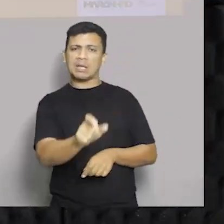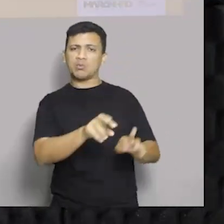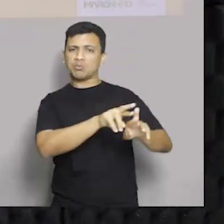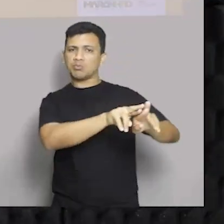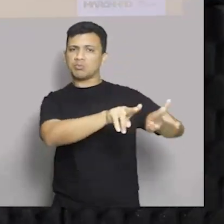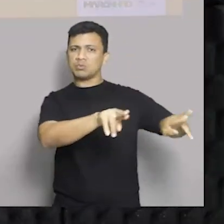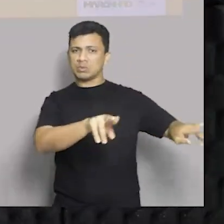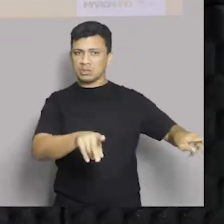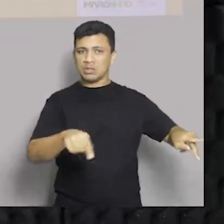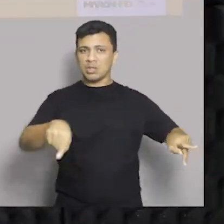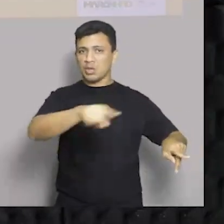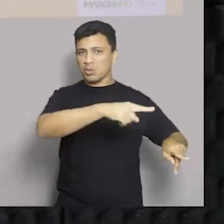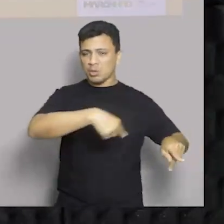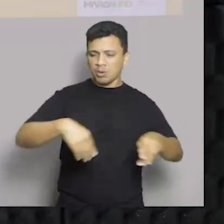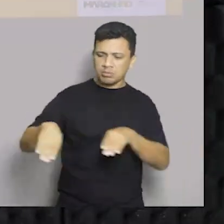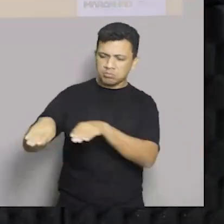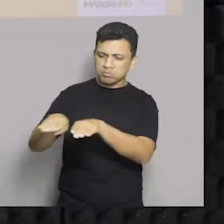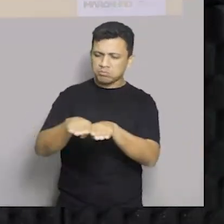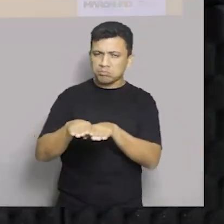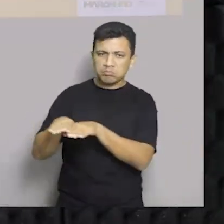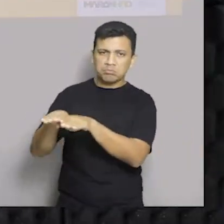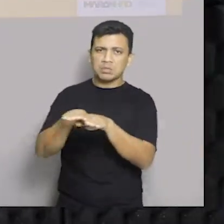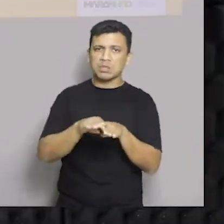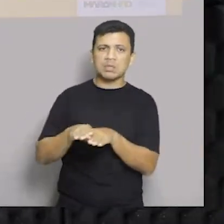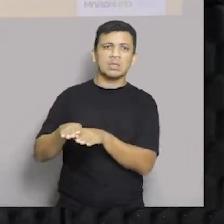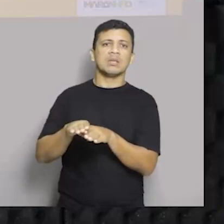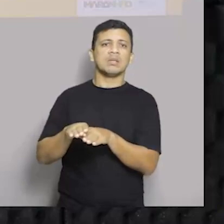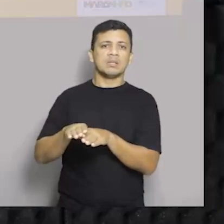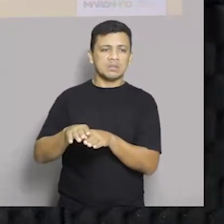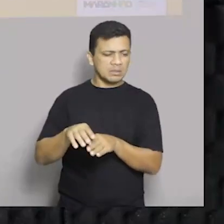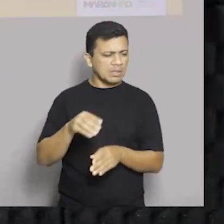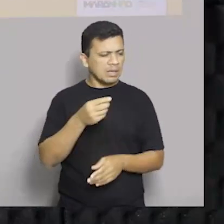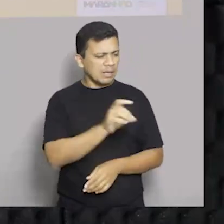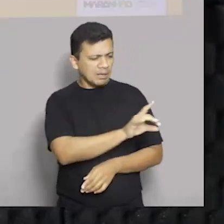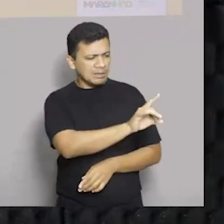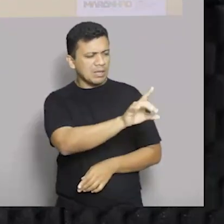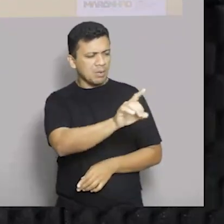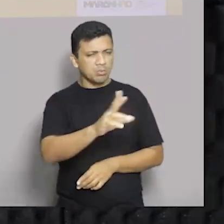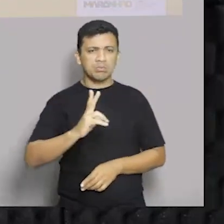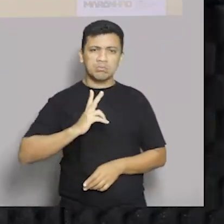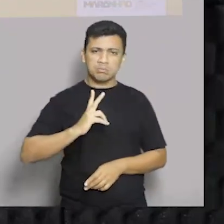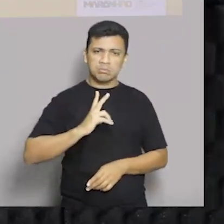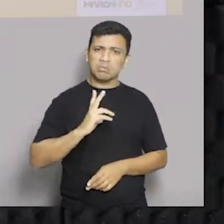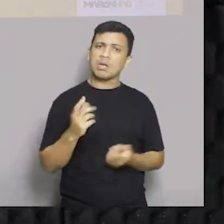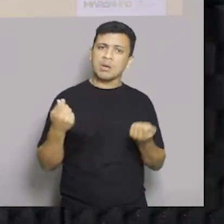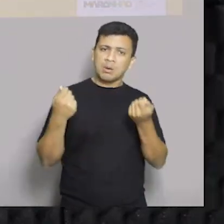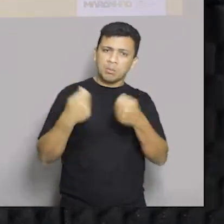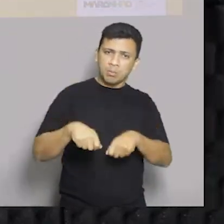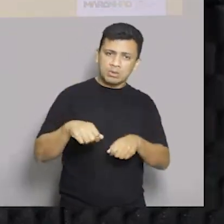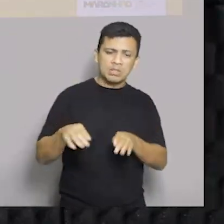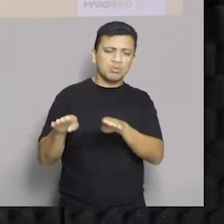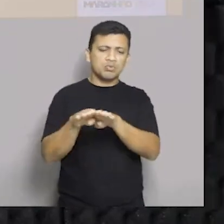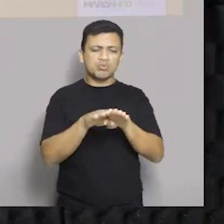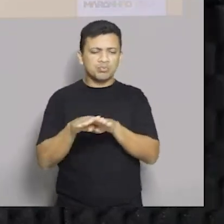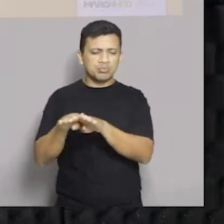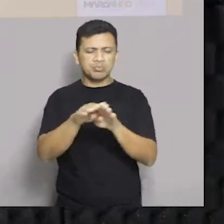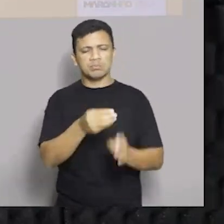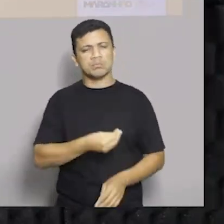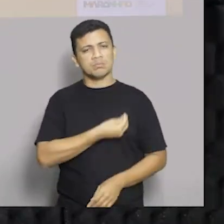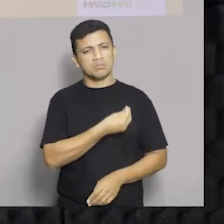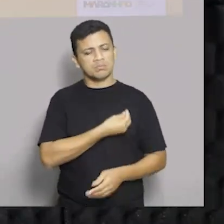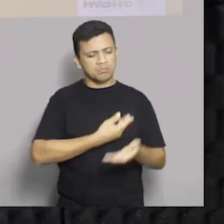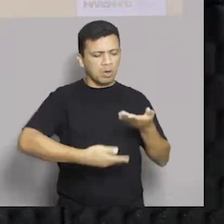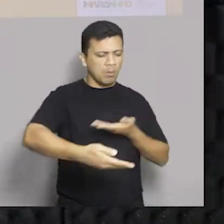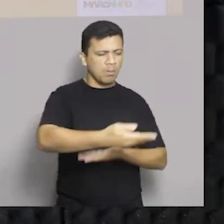todos somos iguais, que todos dentro da nossa especificidade podemos coexistir, podemos